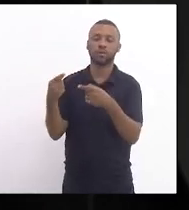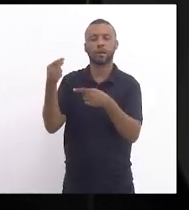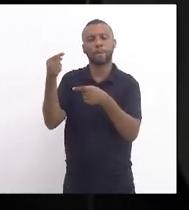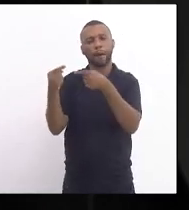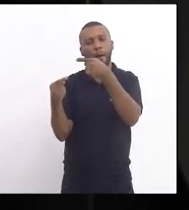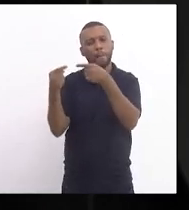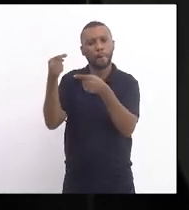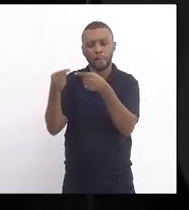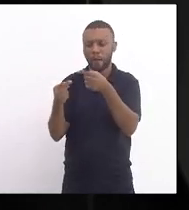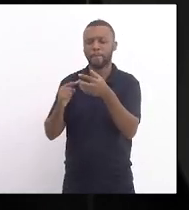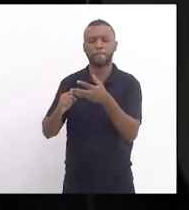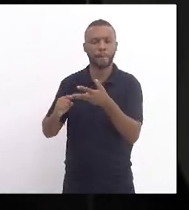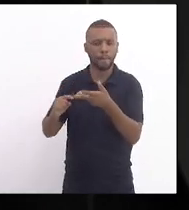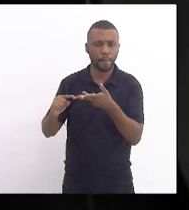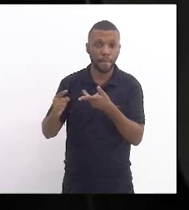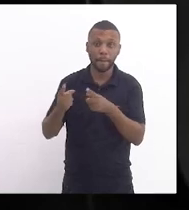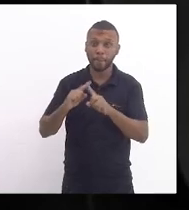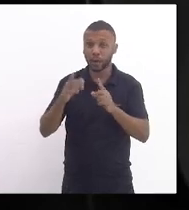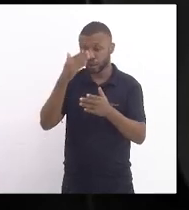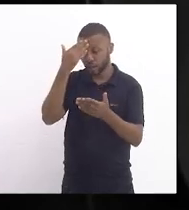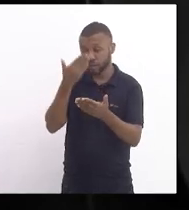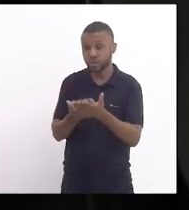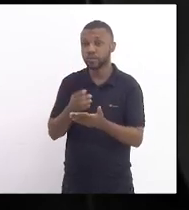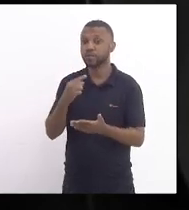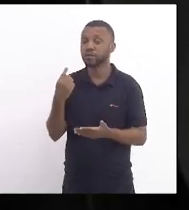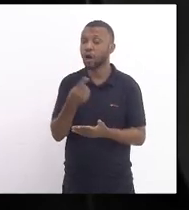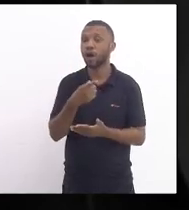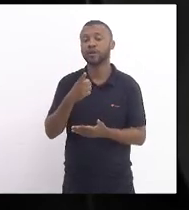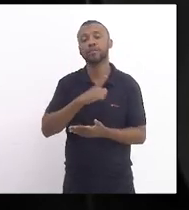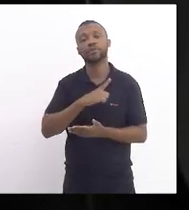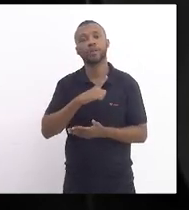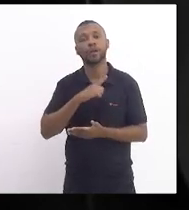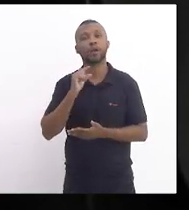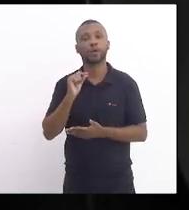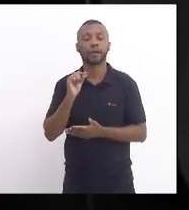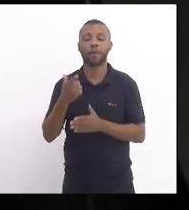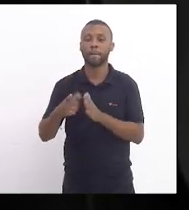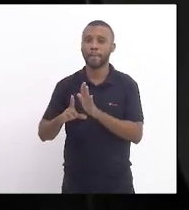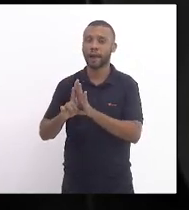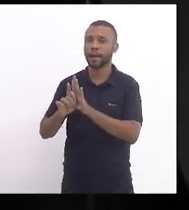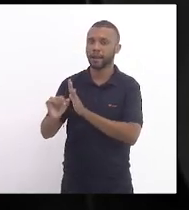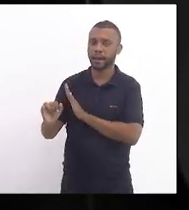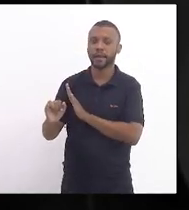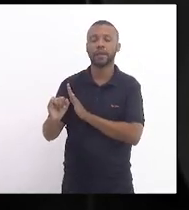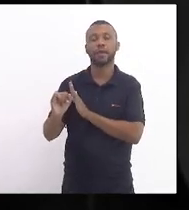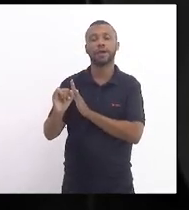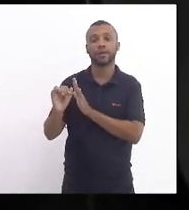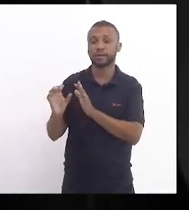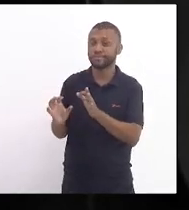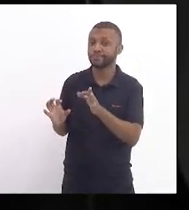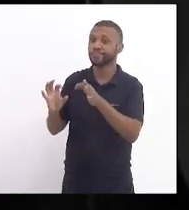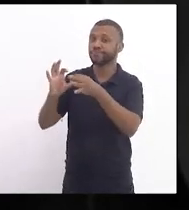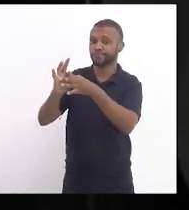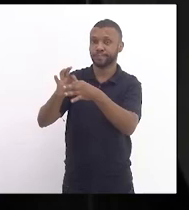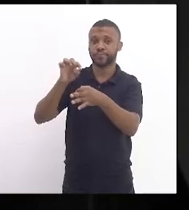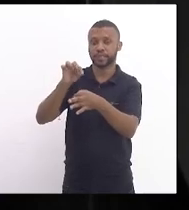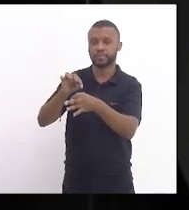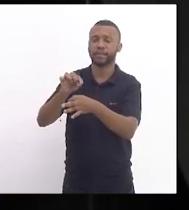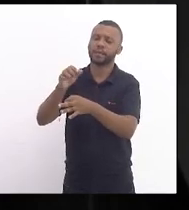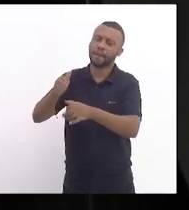discutido mas eu acho que nós vamos ter uma lei orgânica que vai ser